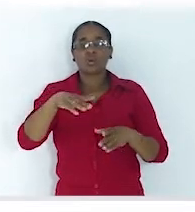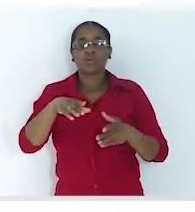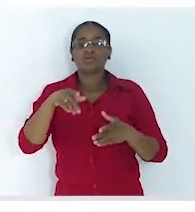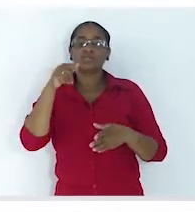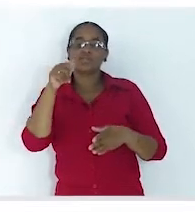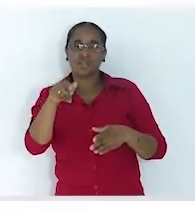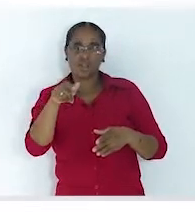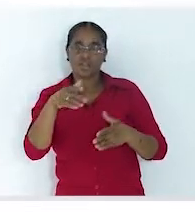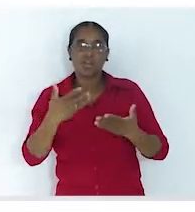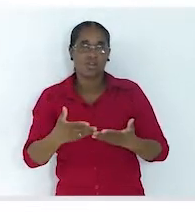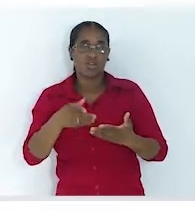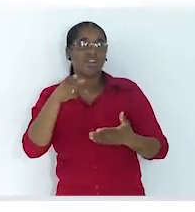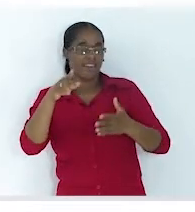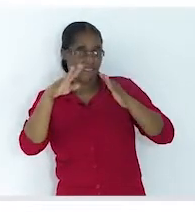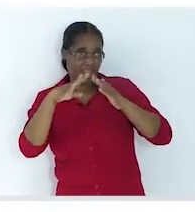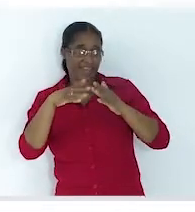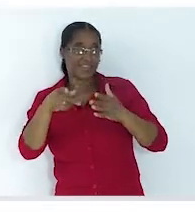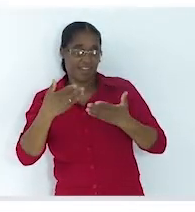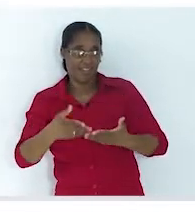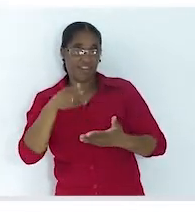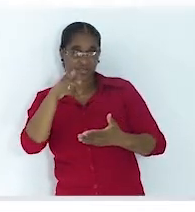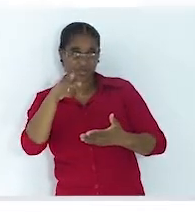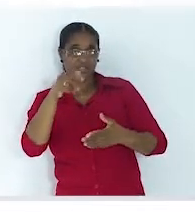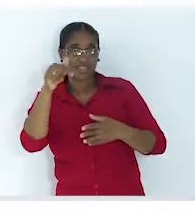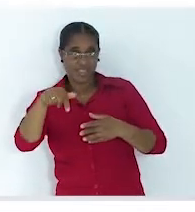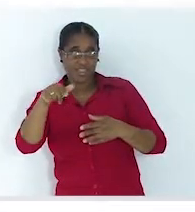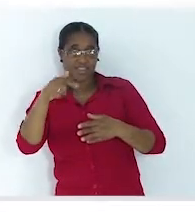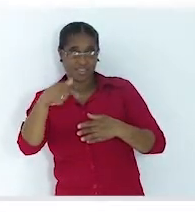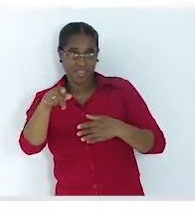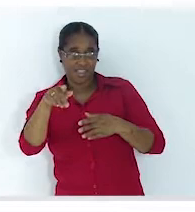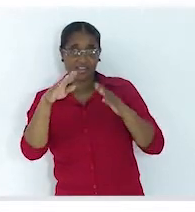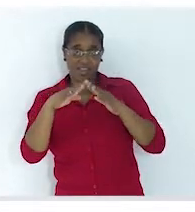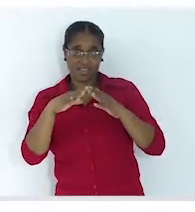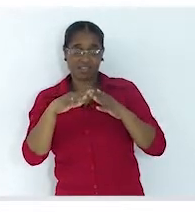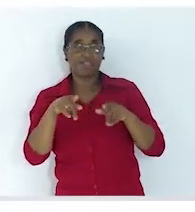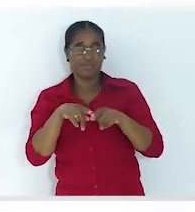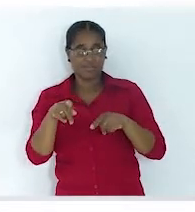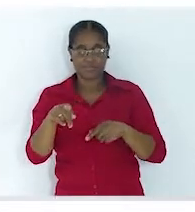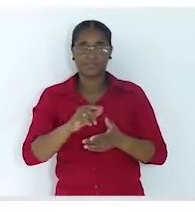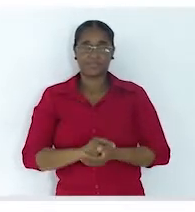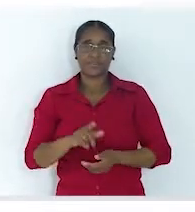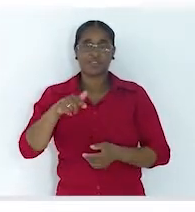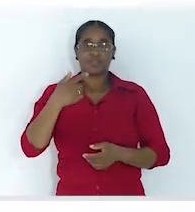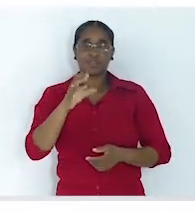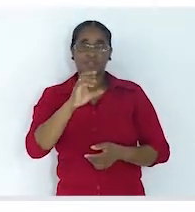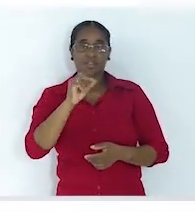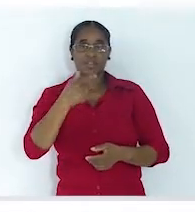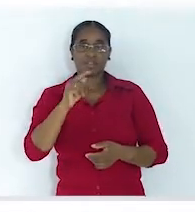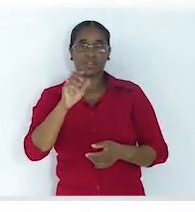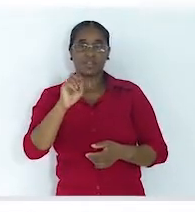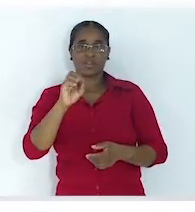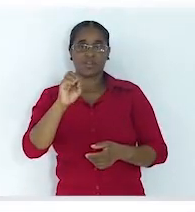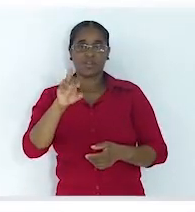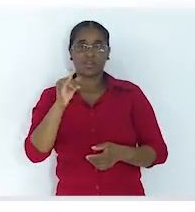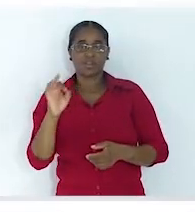estás agora, não é assim? Lá em casa, não é? Ok, então esse é outro elemento, é uma outra categoria. Aqui o que é que vai passar